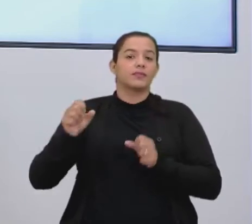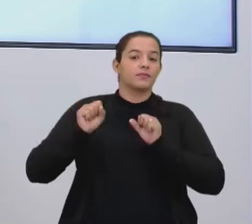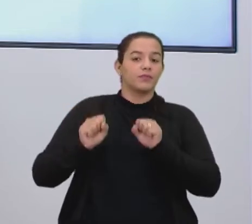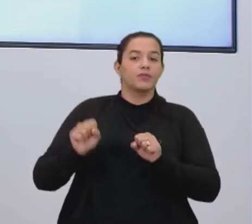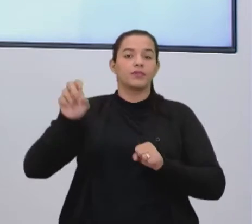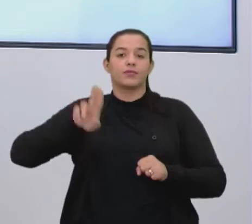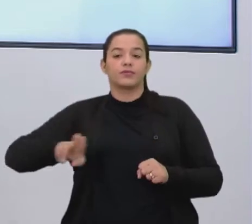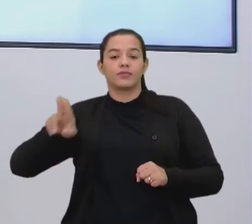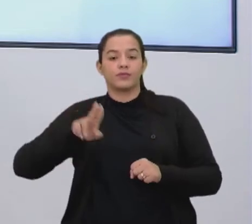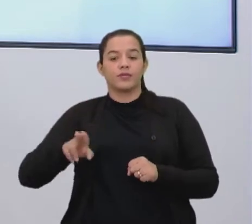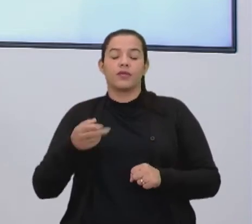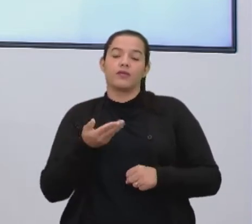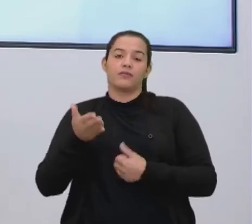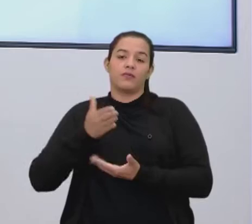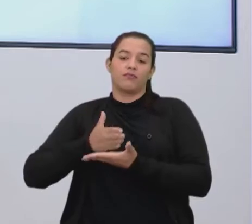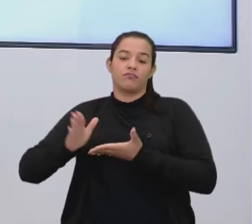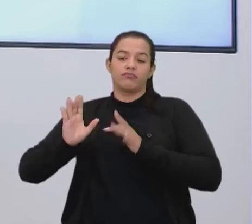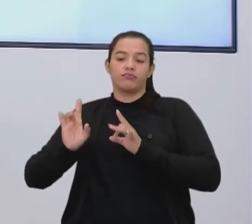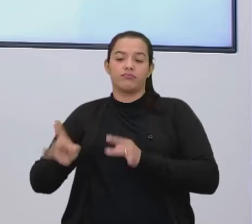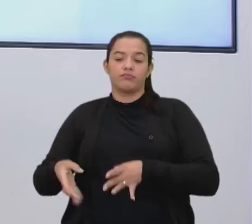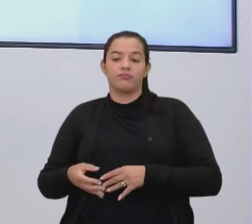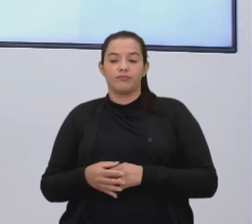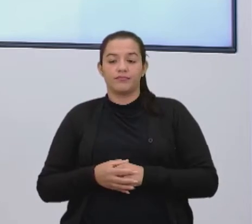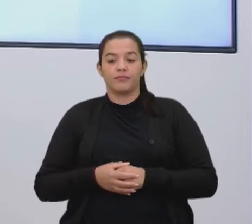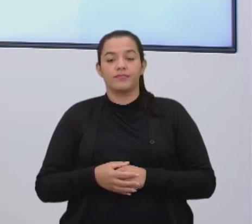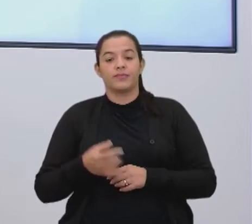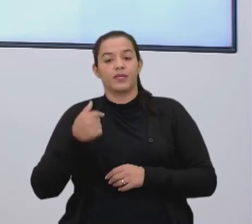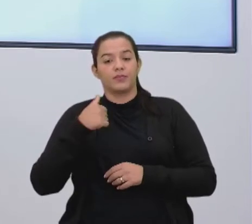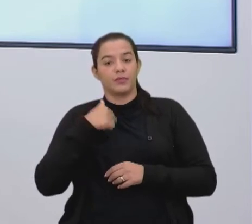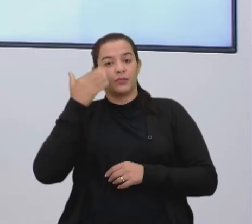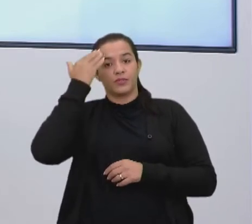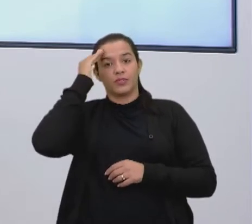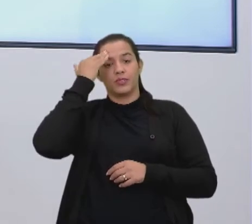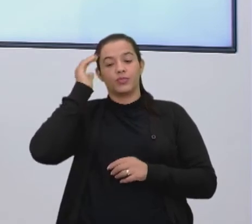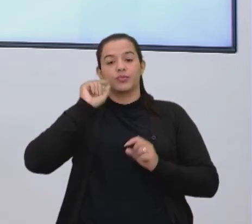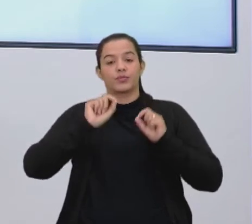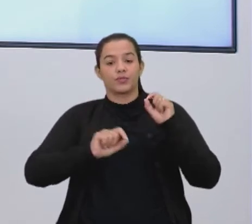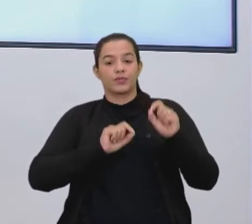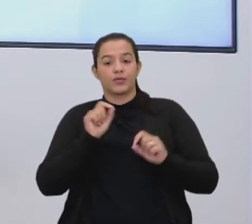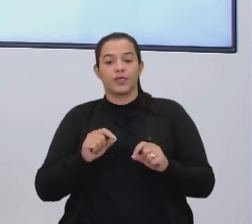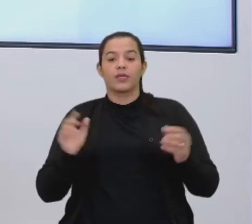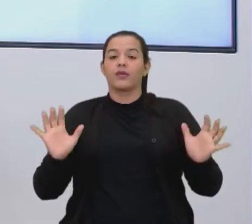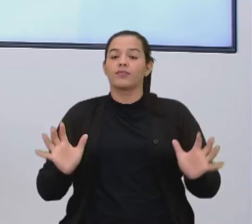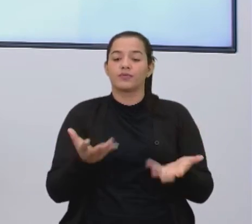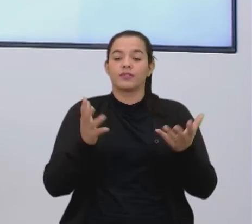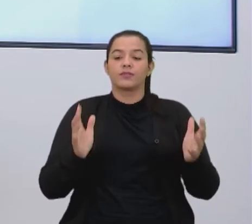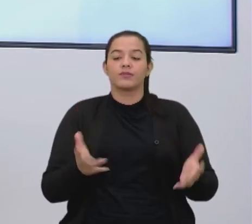utilizados, muitas vezes são descartados. E aí, pelo que eu entendi, isso